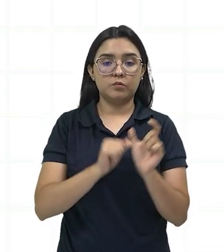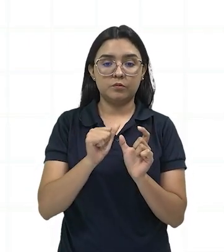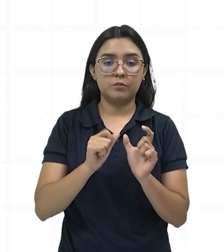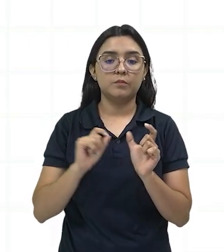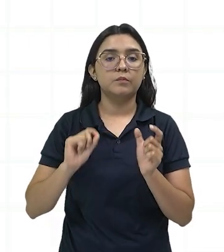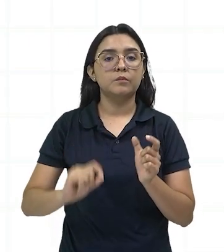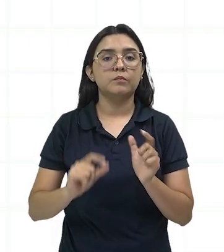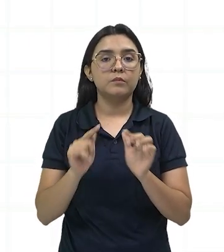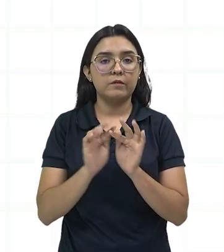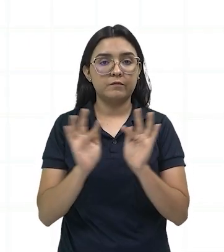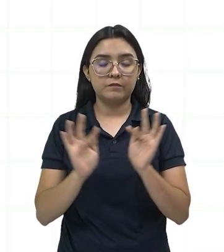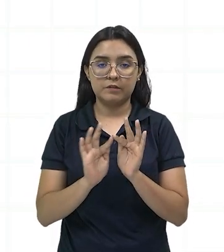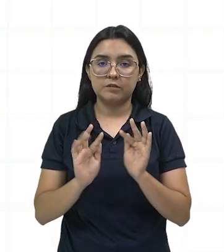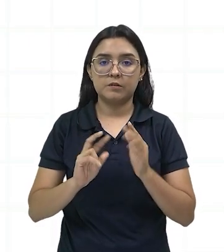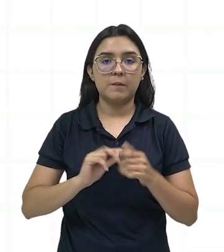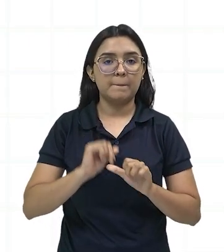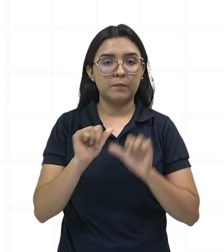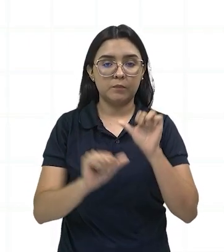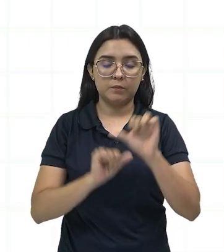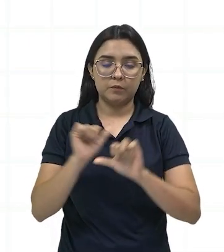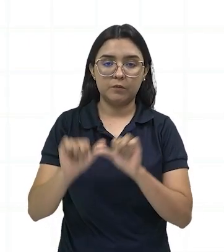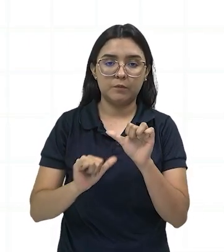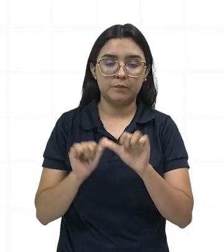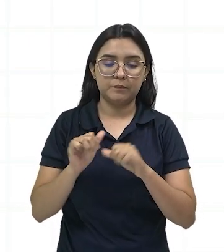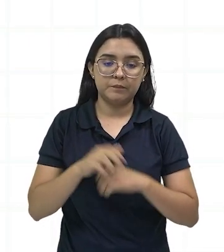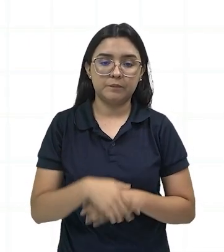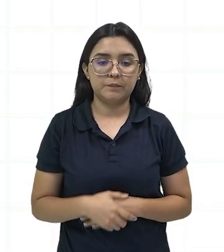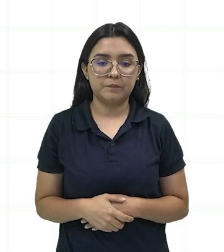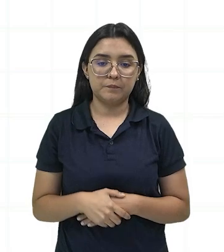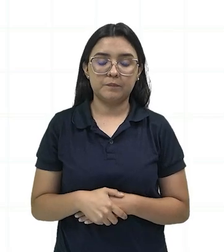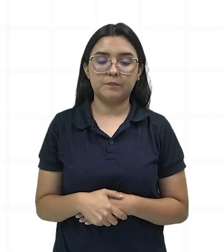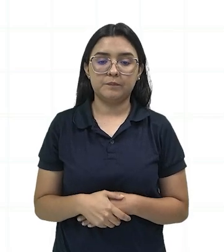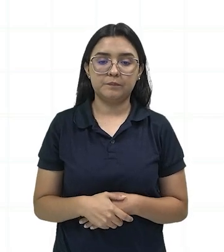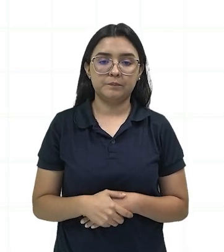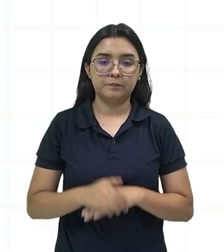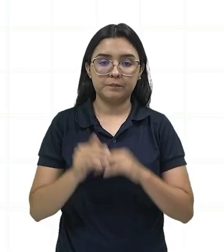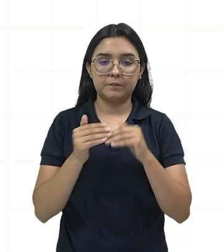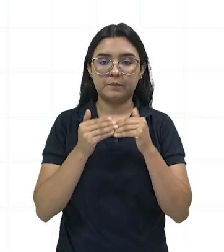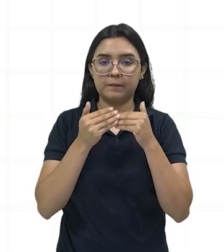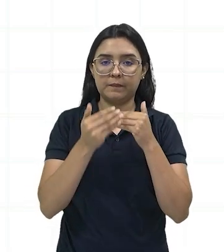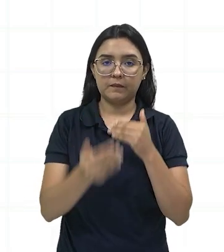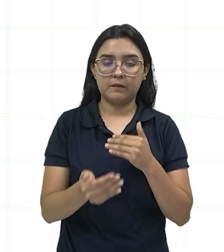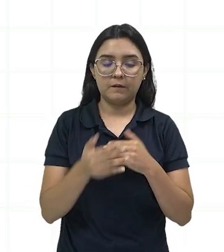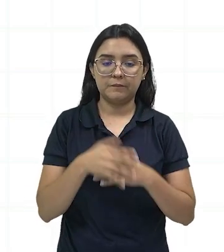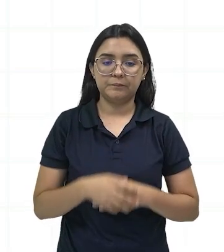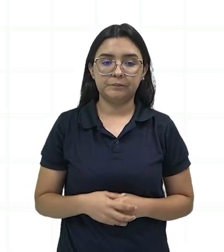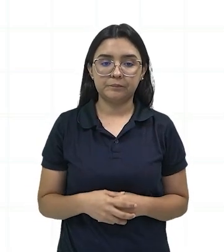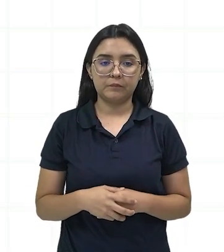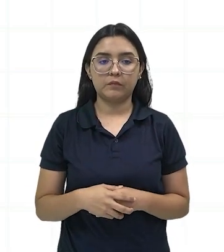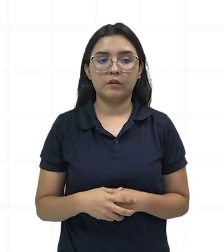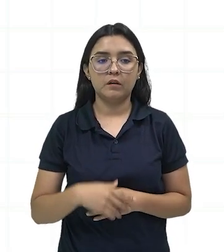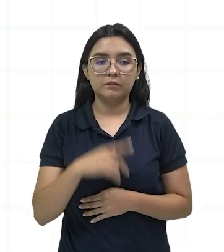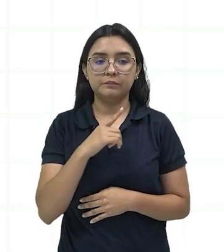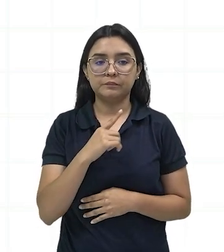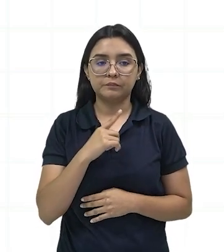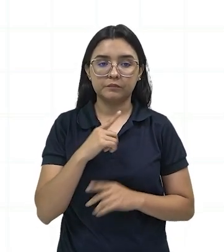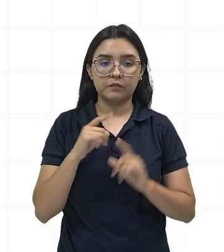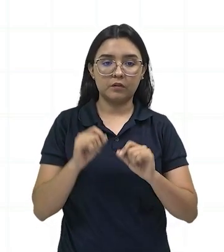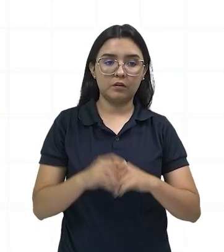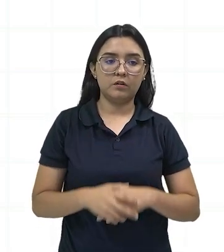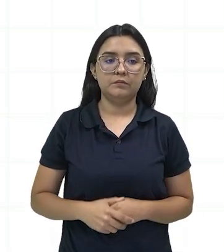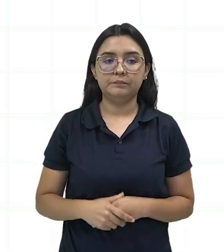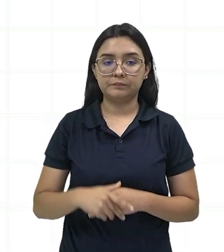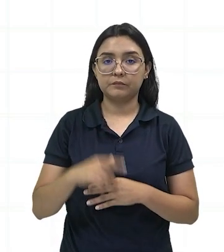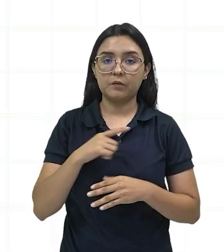completamente o sentido de uma sentença, de algo que foi dito. Na sequência, eu tenho lá o